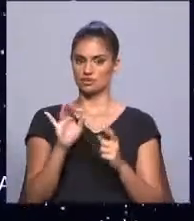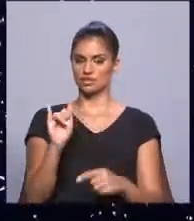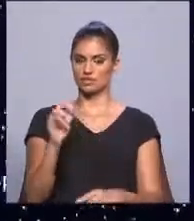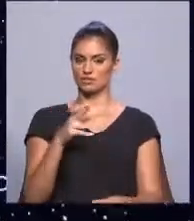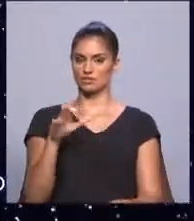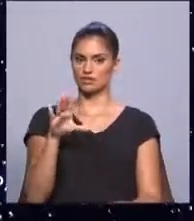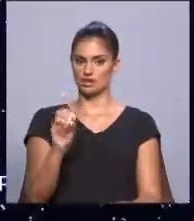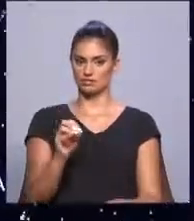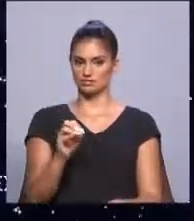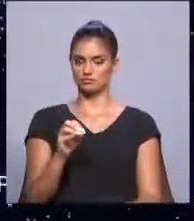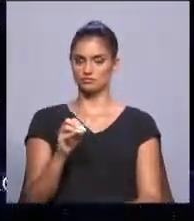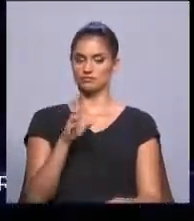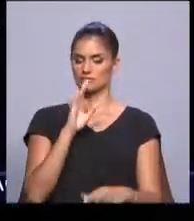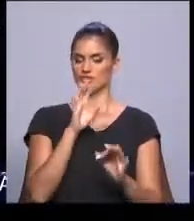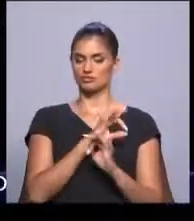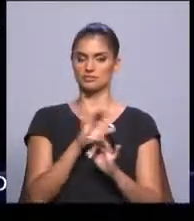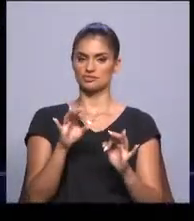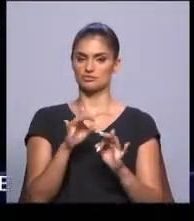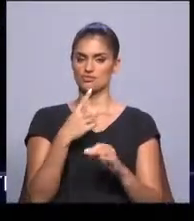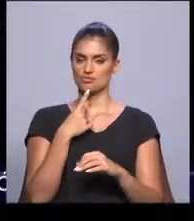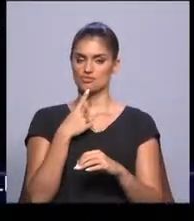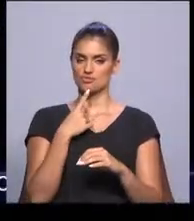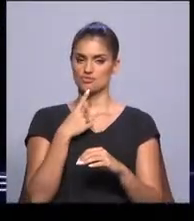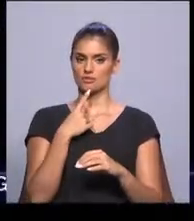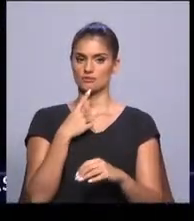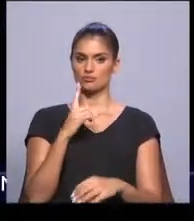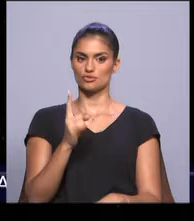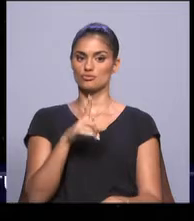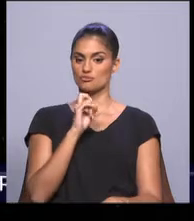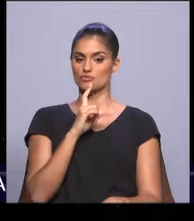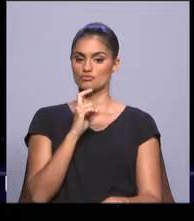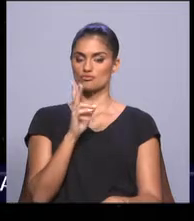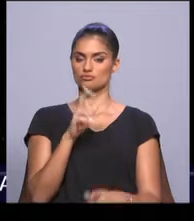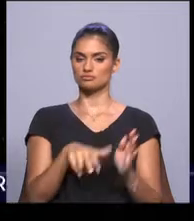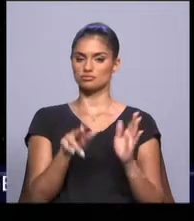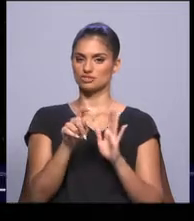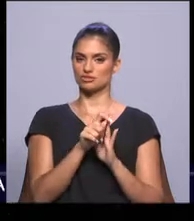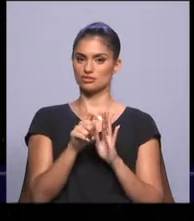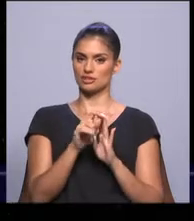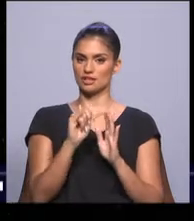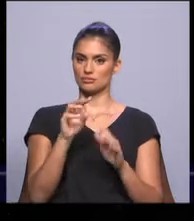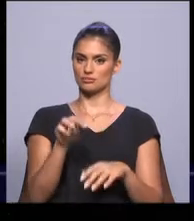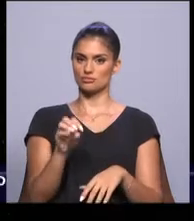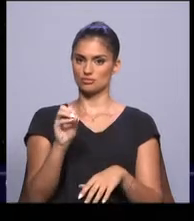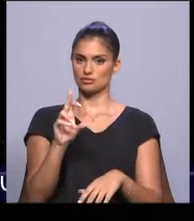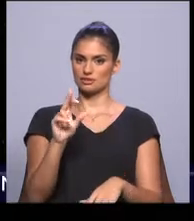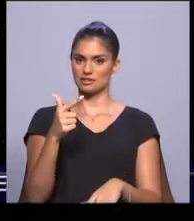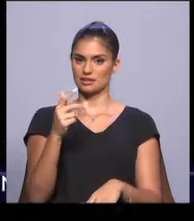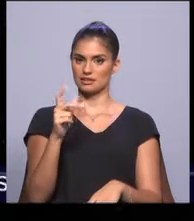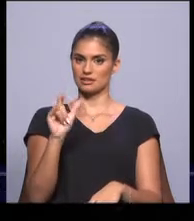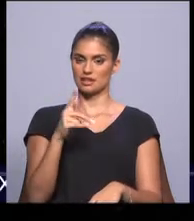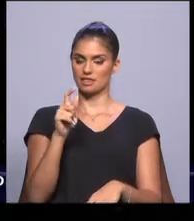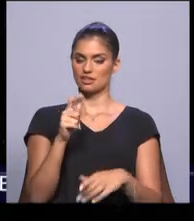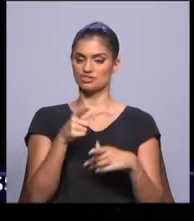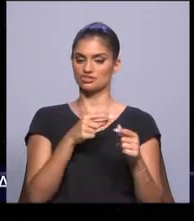é extraordinariamente elevado. E que, portanto, pode quase elevar ao estatuto de imortalidade estas estrelas que estão dentro